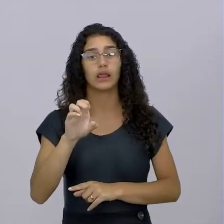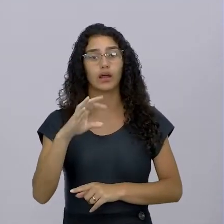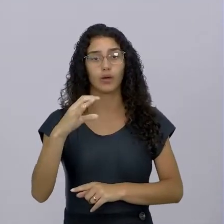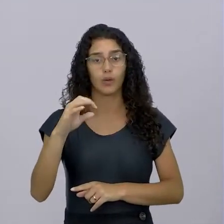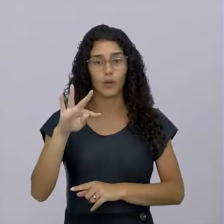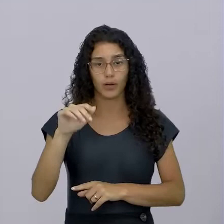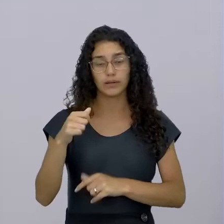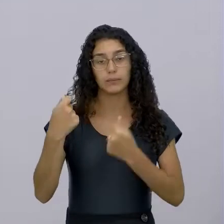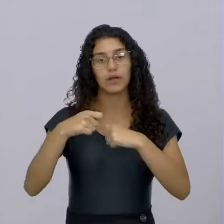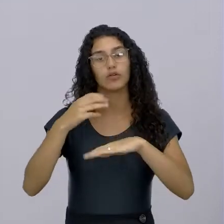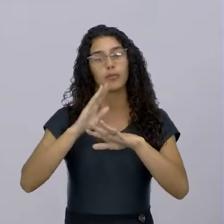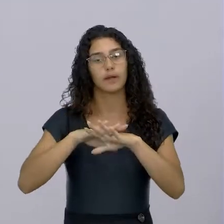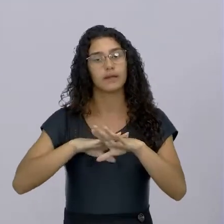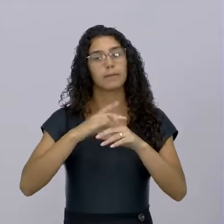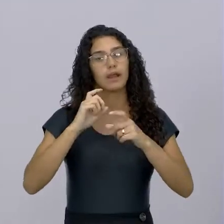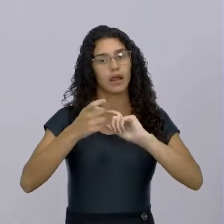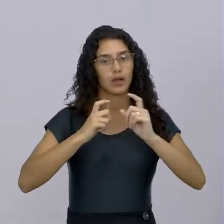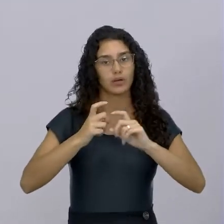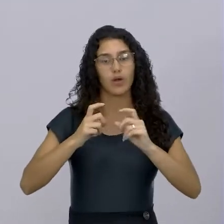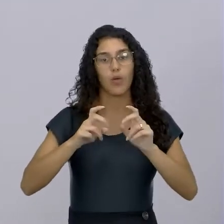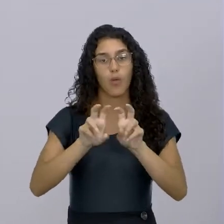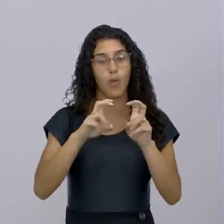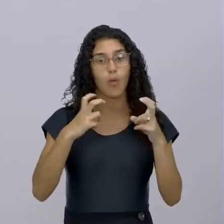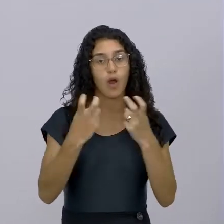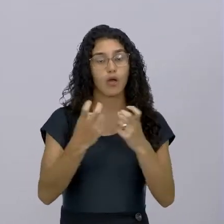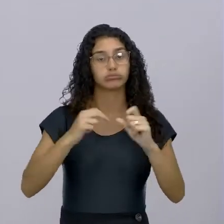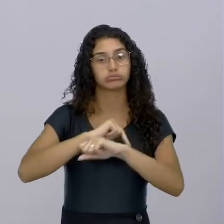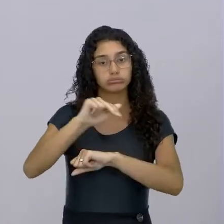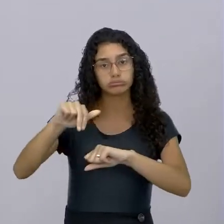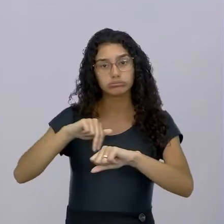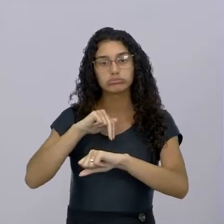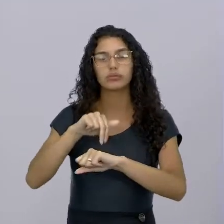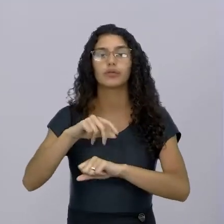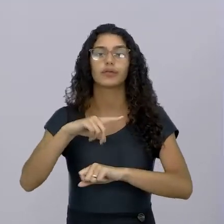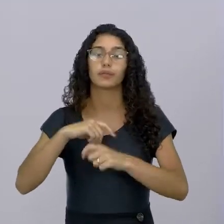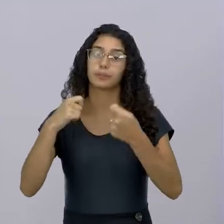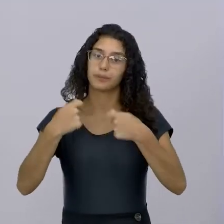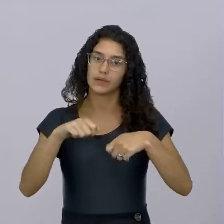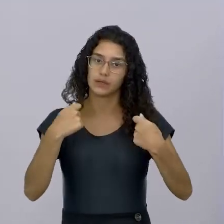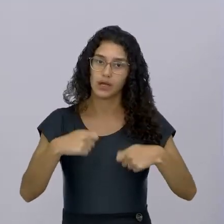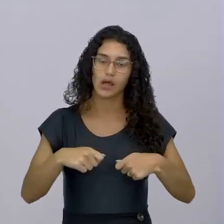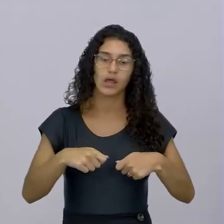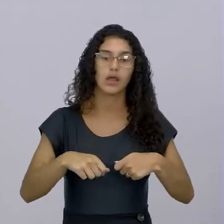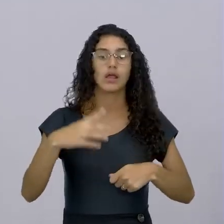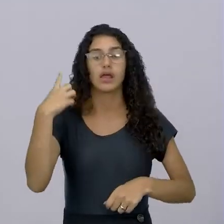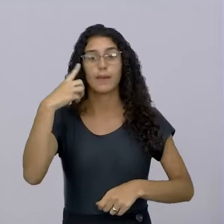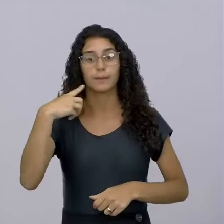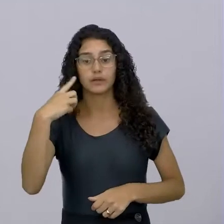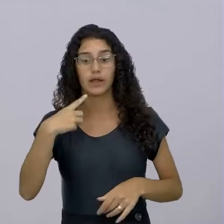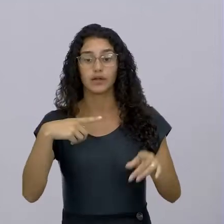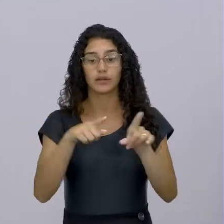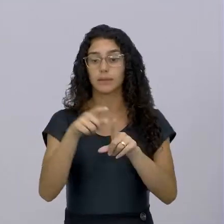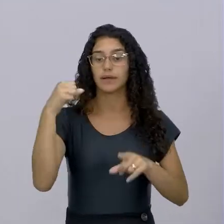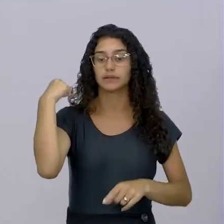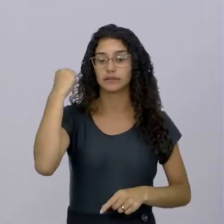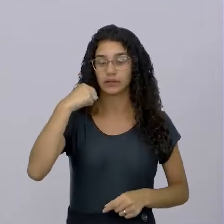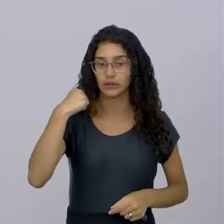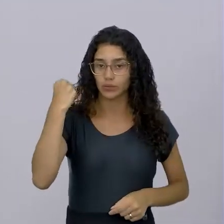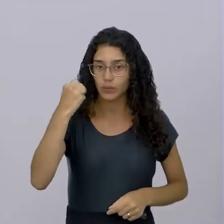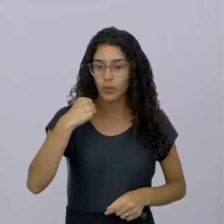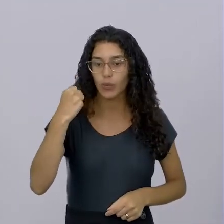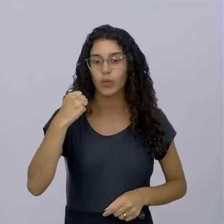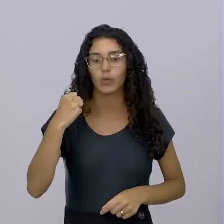pelo Congresso Nacional, ou seja, houve a necessidade de deputados e também do Senado